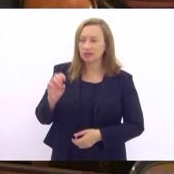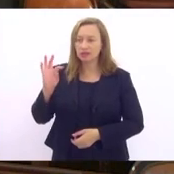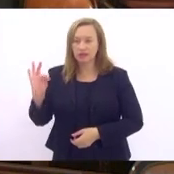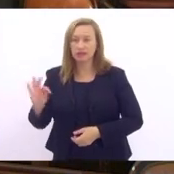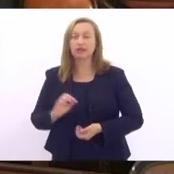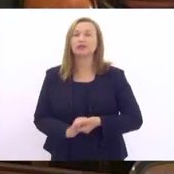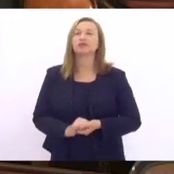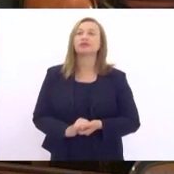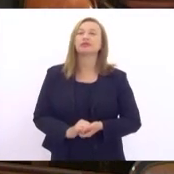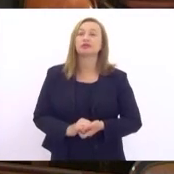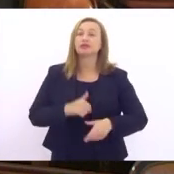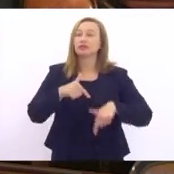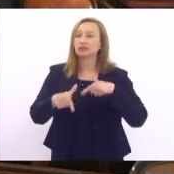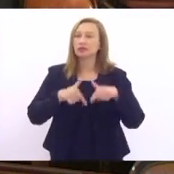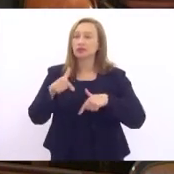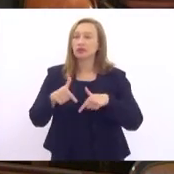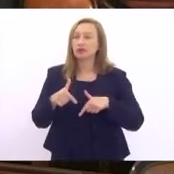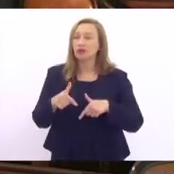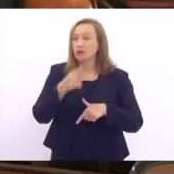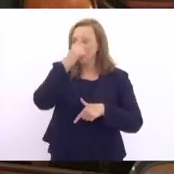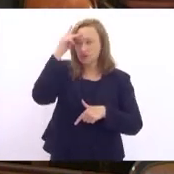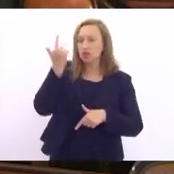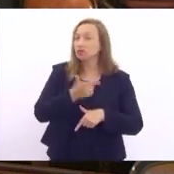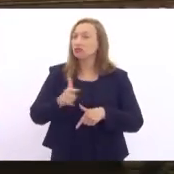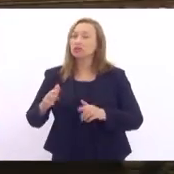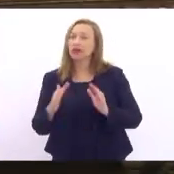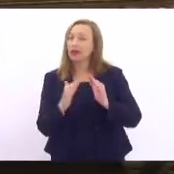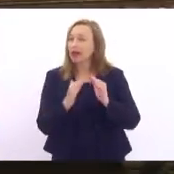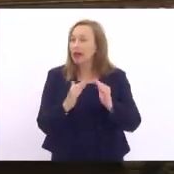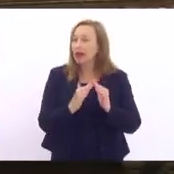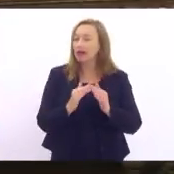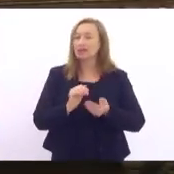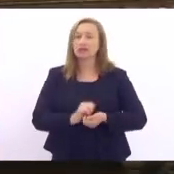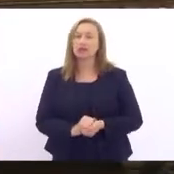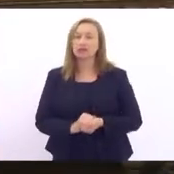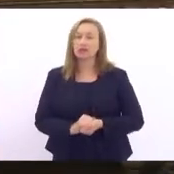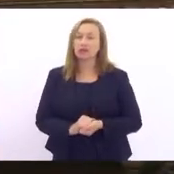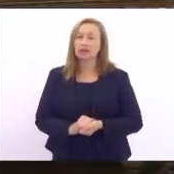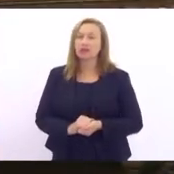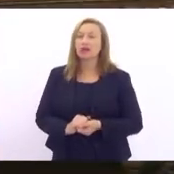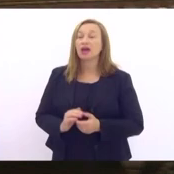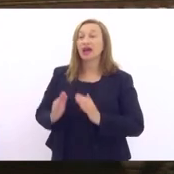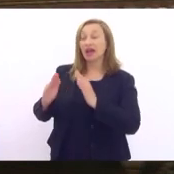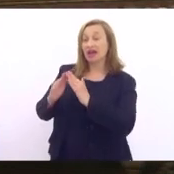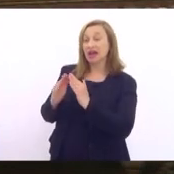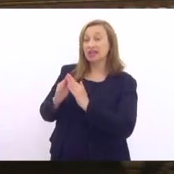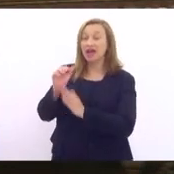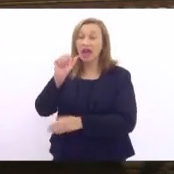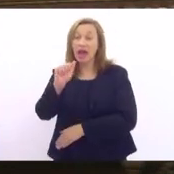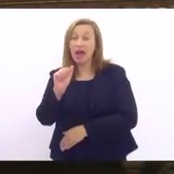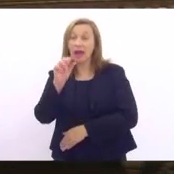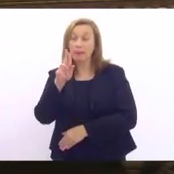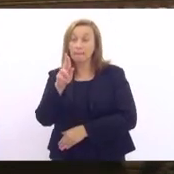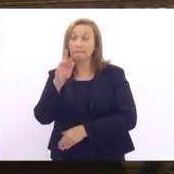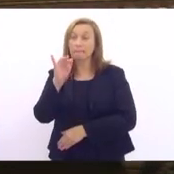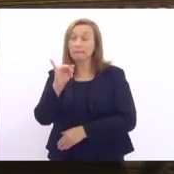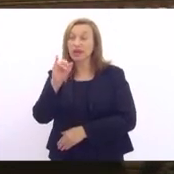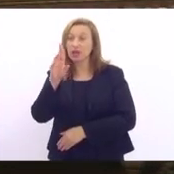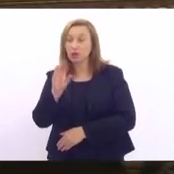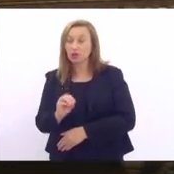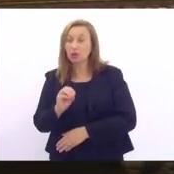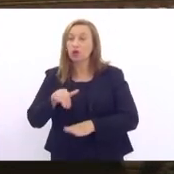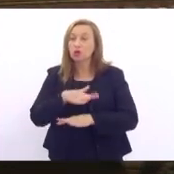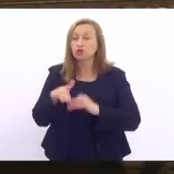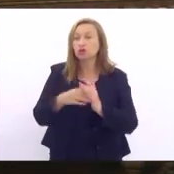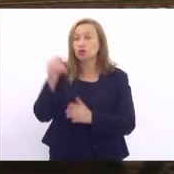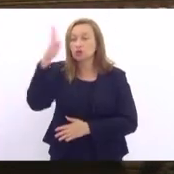Teto, as brigadas populares no estado do Rio de Janeiro, mas também em todo o Brasil, que reivindicam moradias